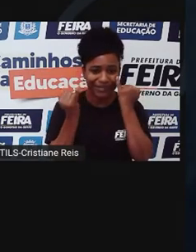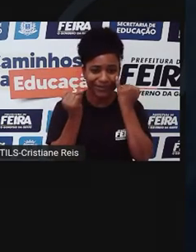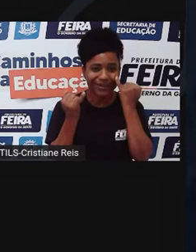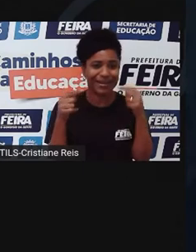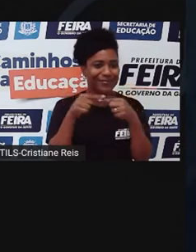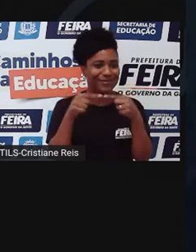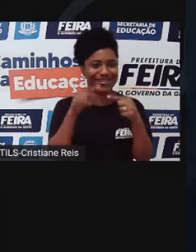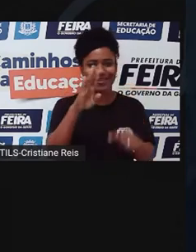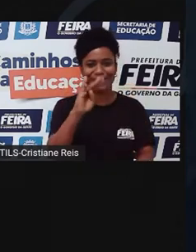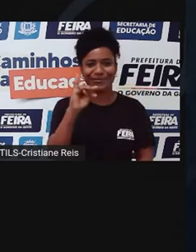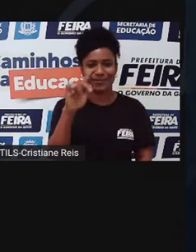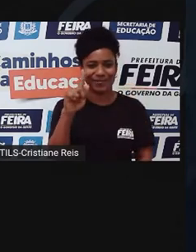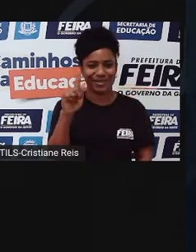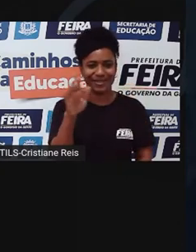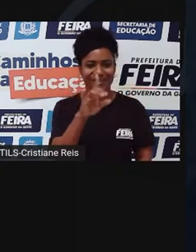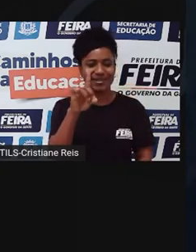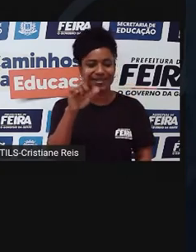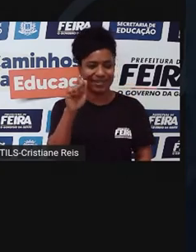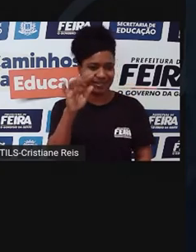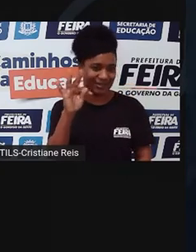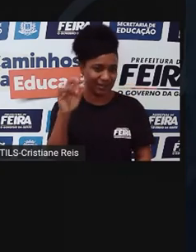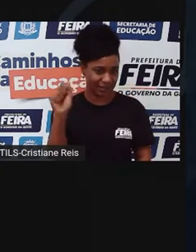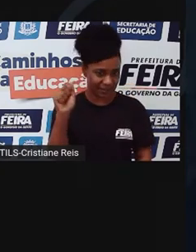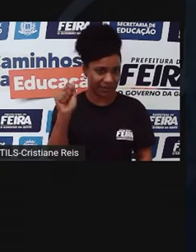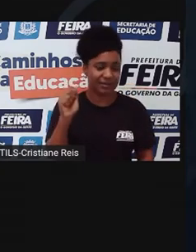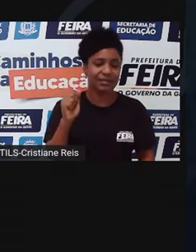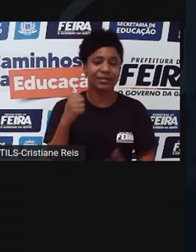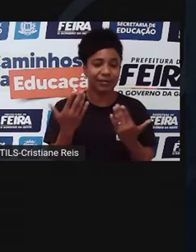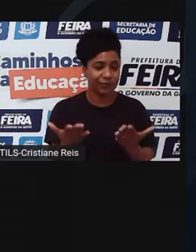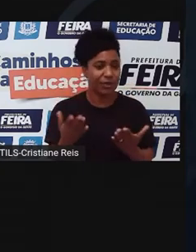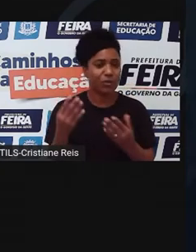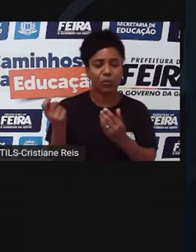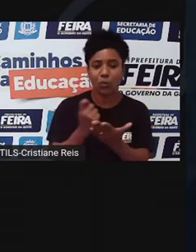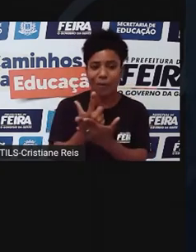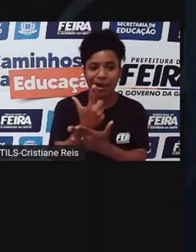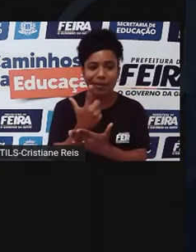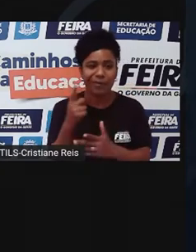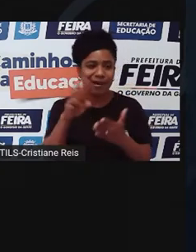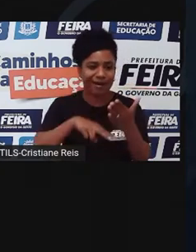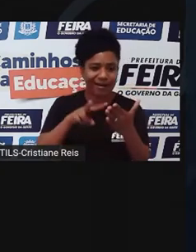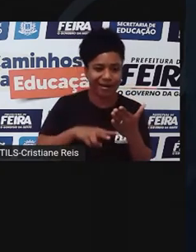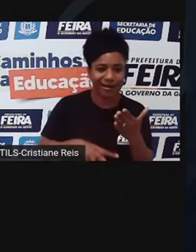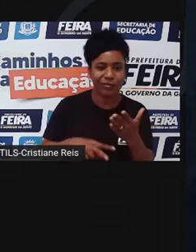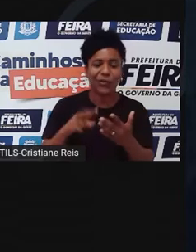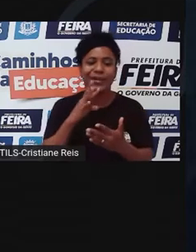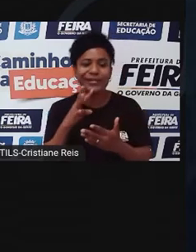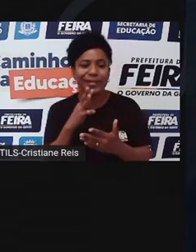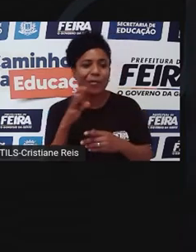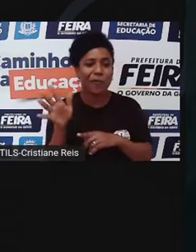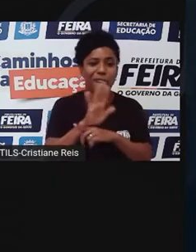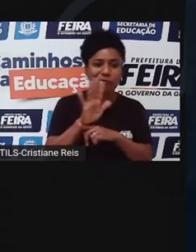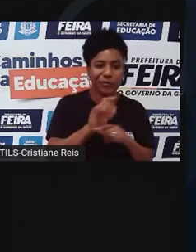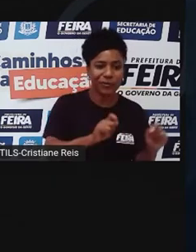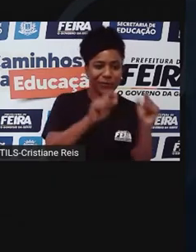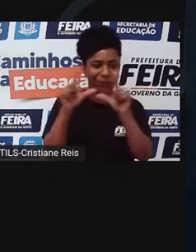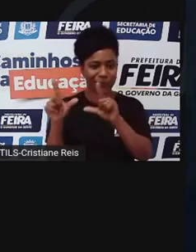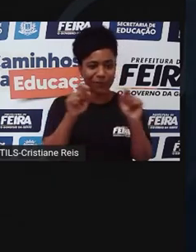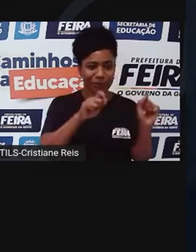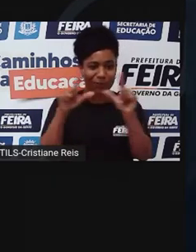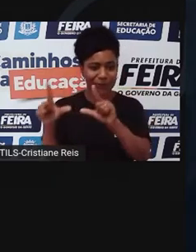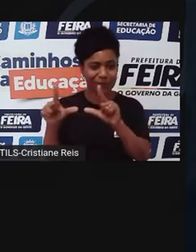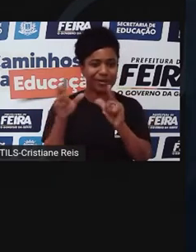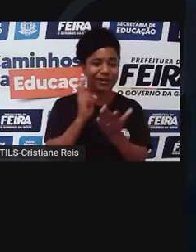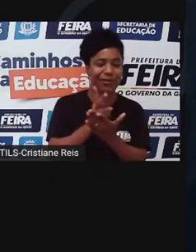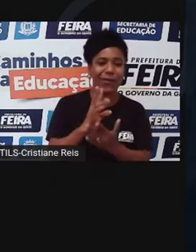compartilhamos o tempo todo o que estamos consumindo, por onde estamos passando, o que assistimos, o que lemos, quem conhecemos, quem você quer conhecer mais de